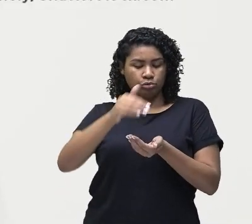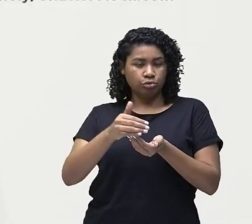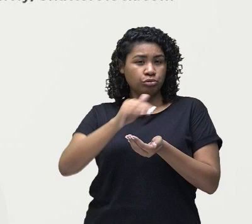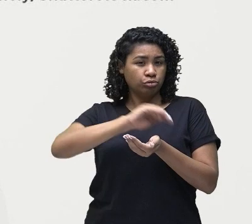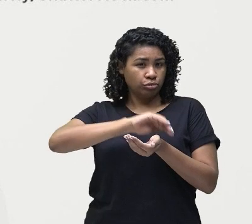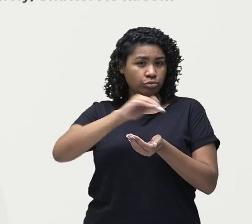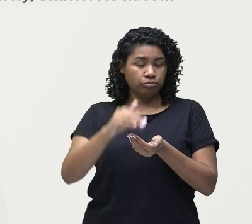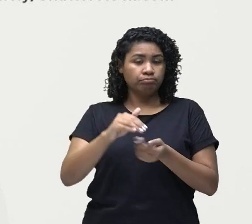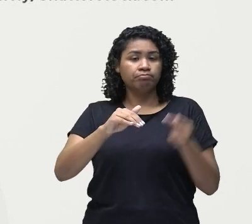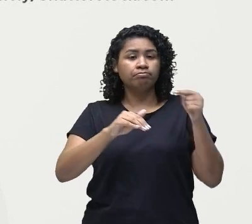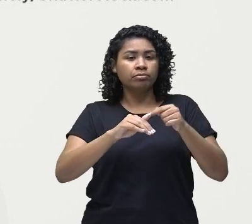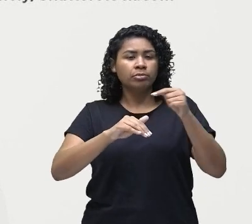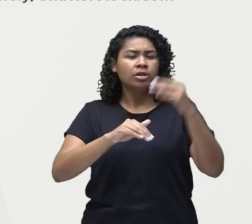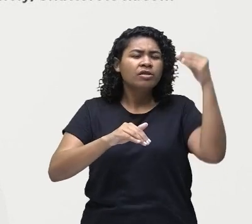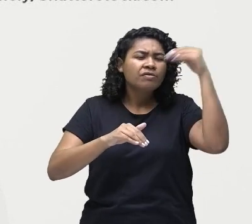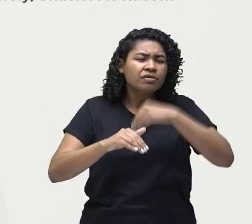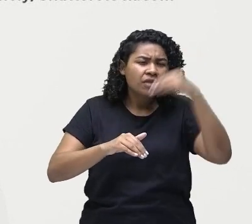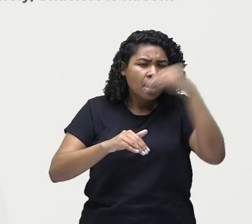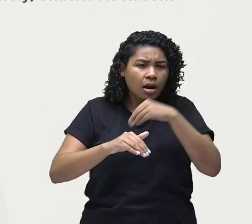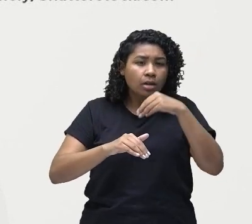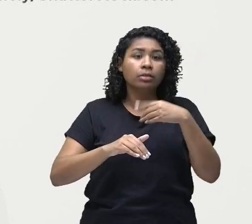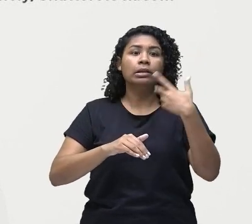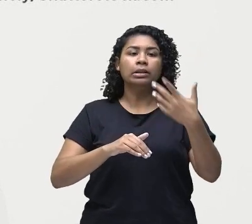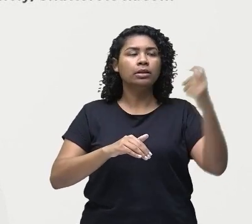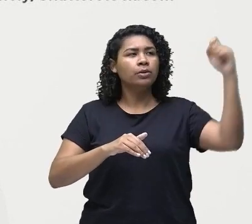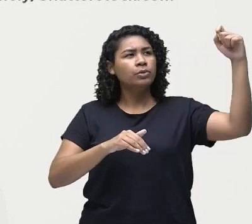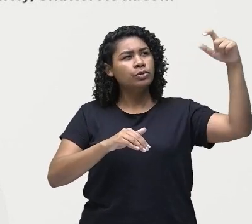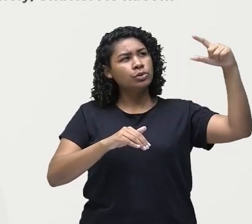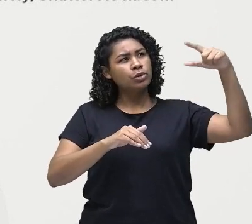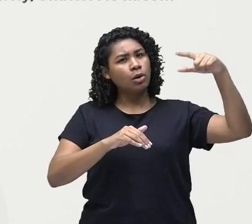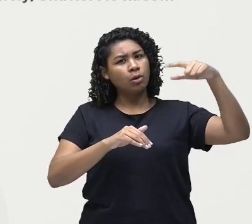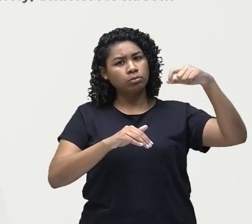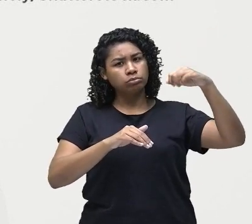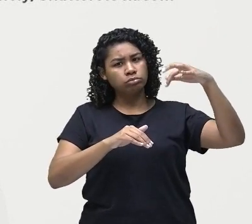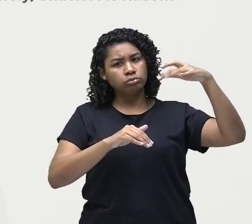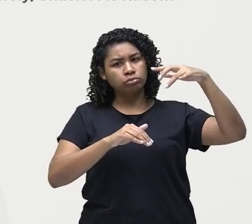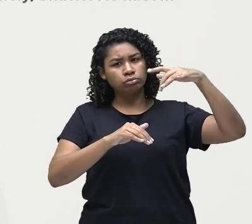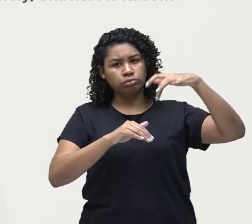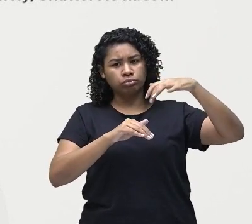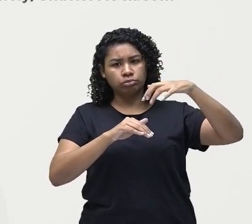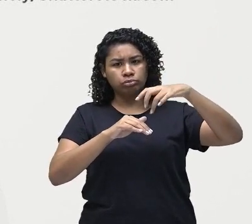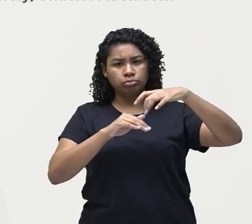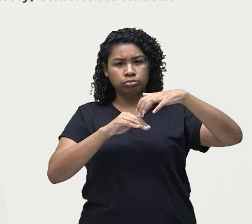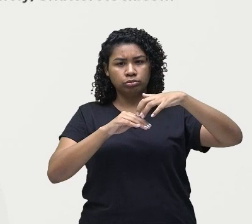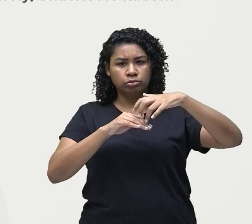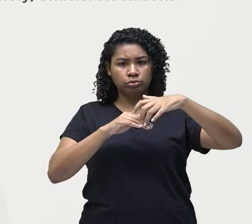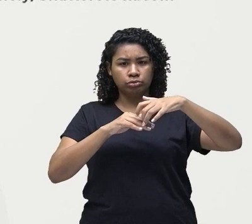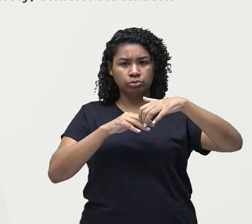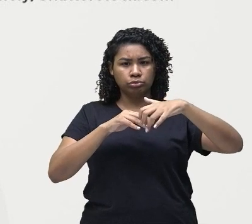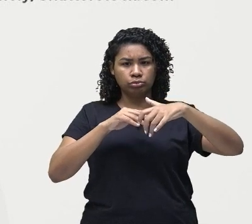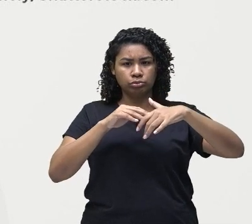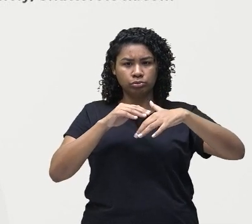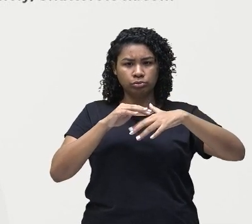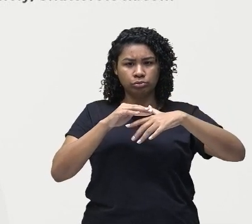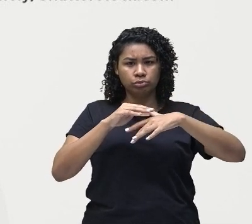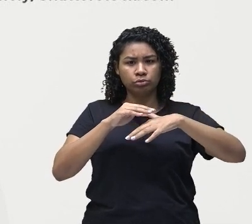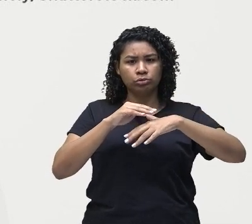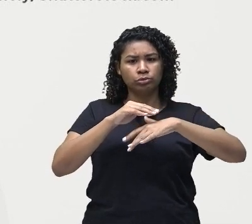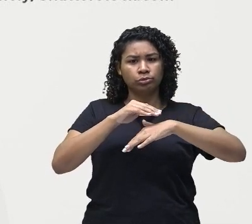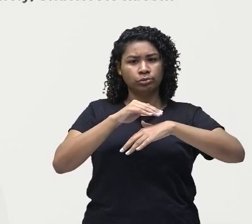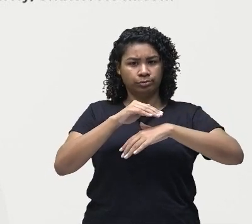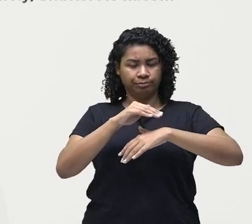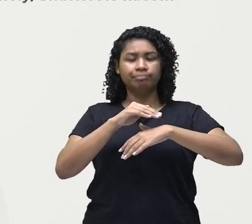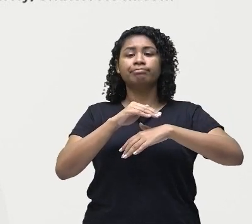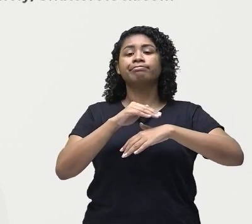os raios ultravioletas atingiriam a superfície da Terra sem nenhum